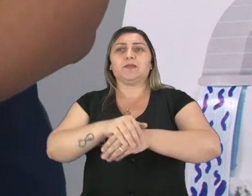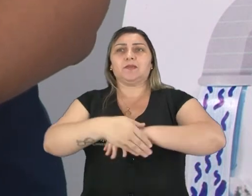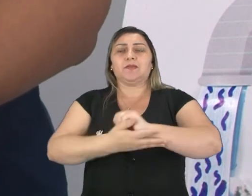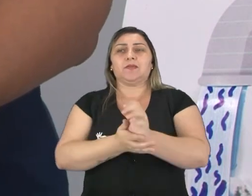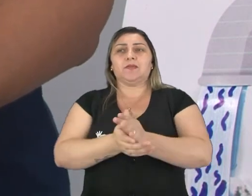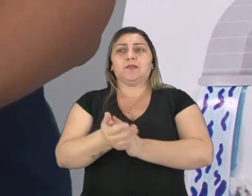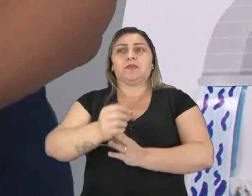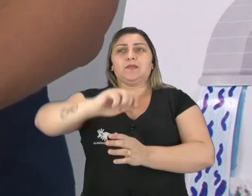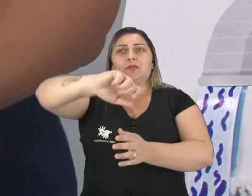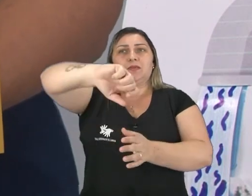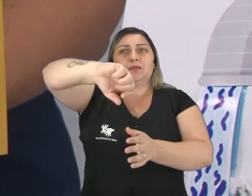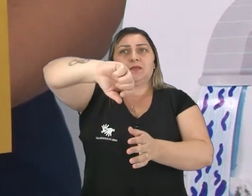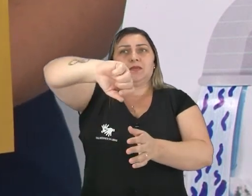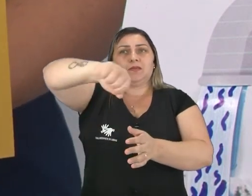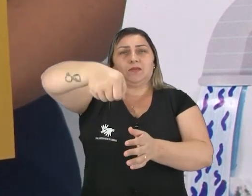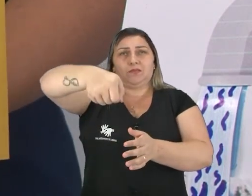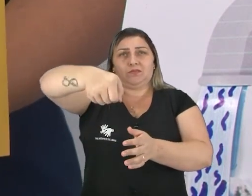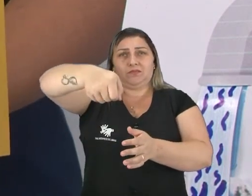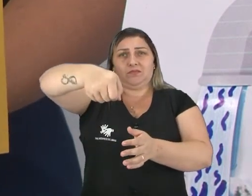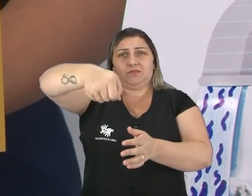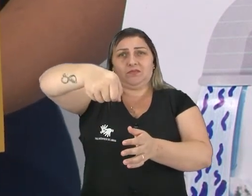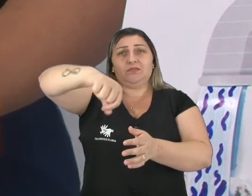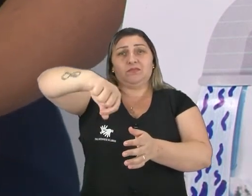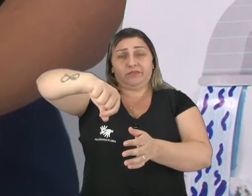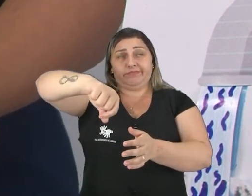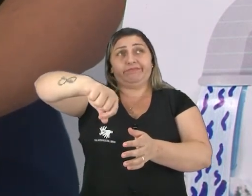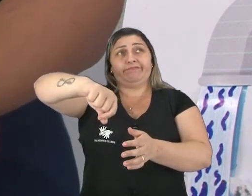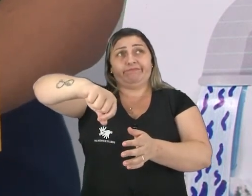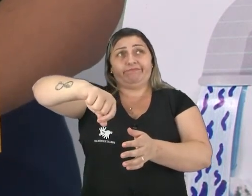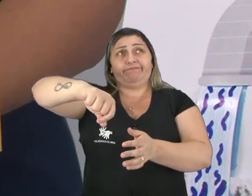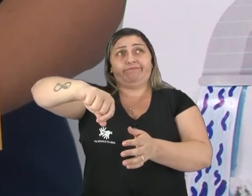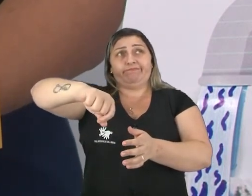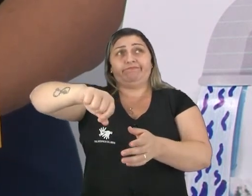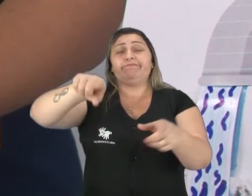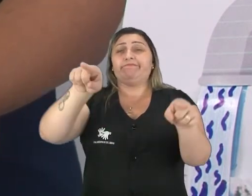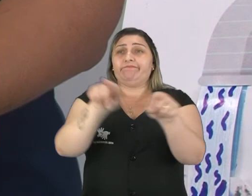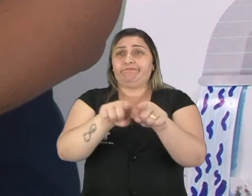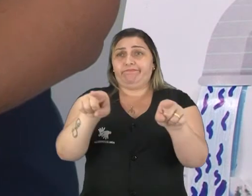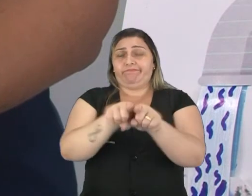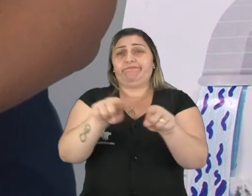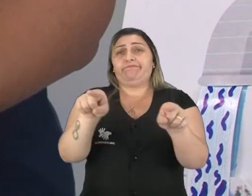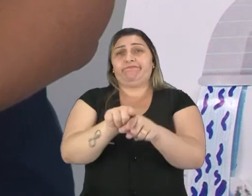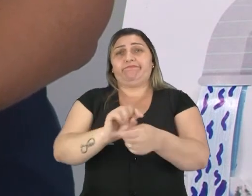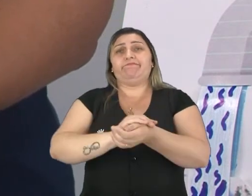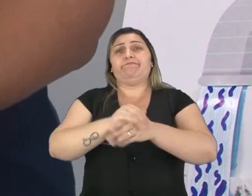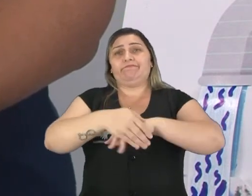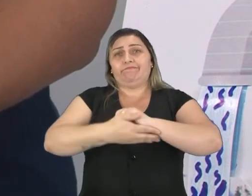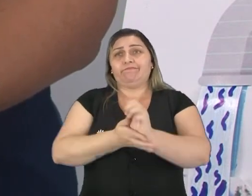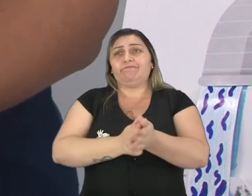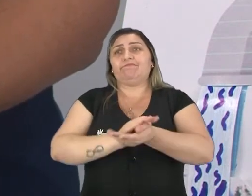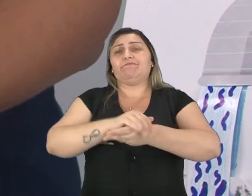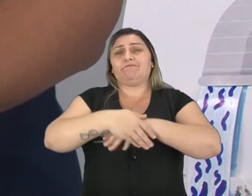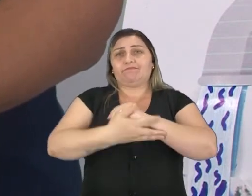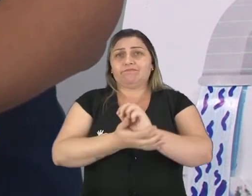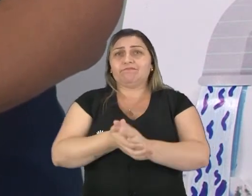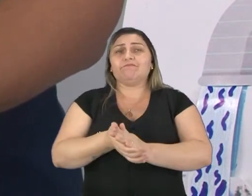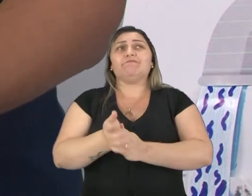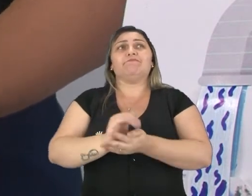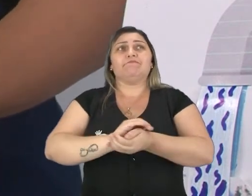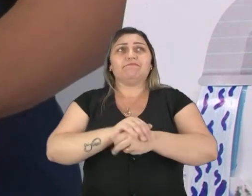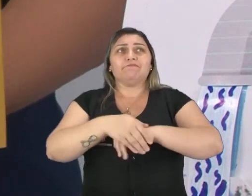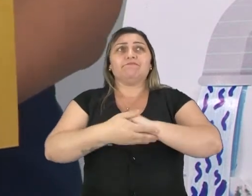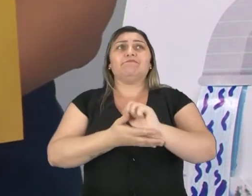torneira aberta. Aqui embaixo, ó, alguém também, ó, ensaboando as mãos, né, que já tá fazendo